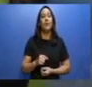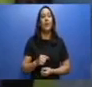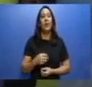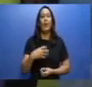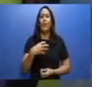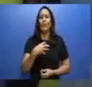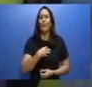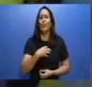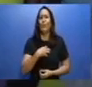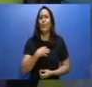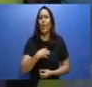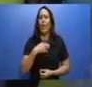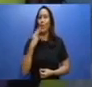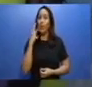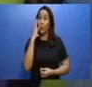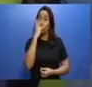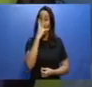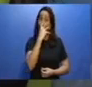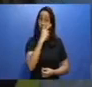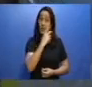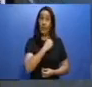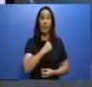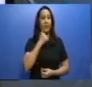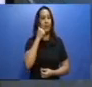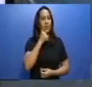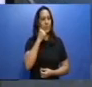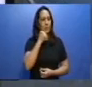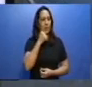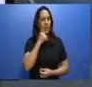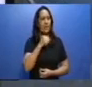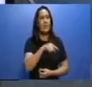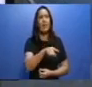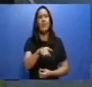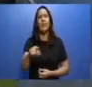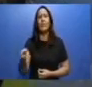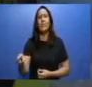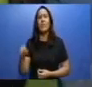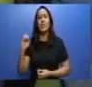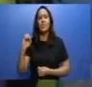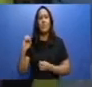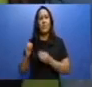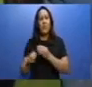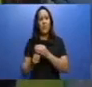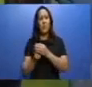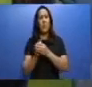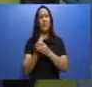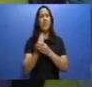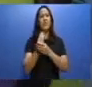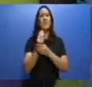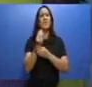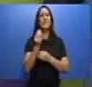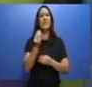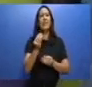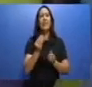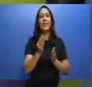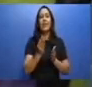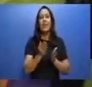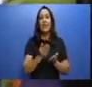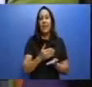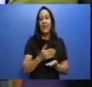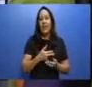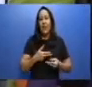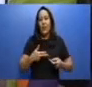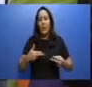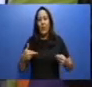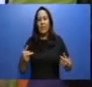das mulheres NDBLs para produzir algumas sequências com formas geométricas. Olha que lindo,